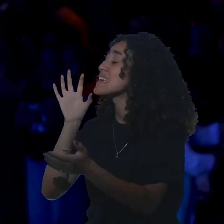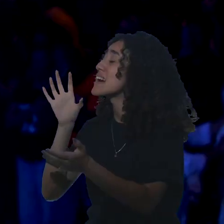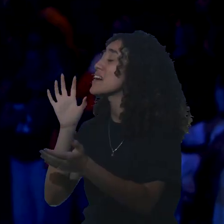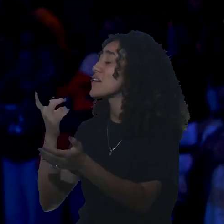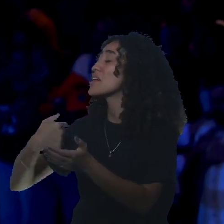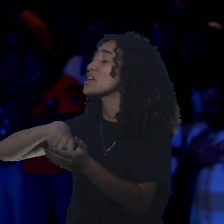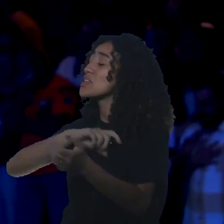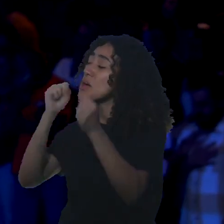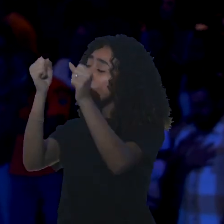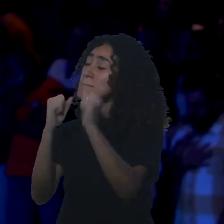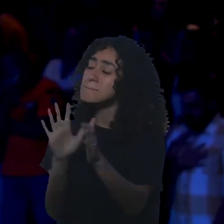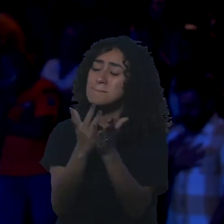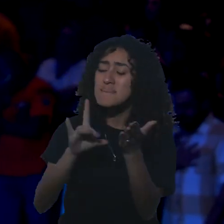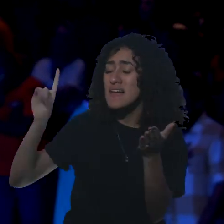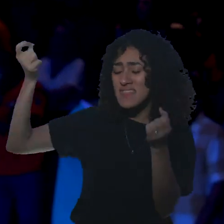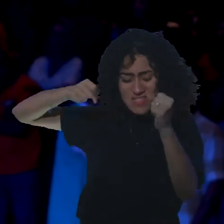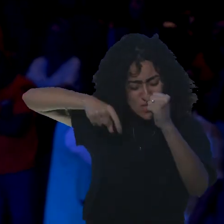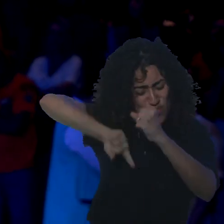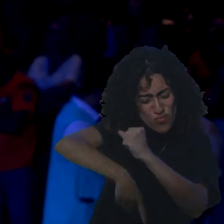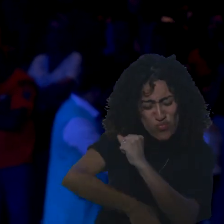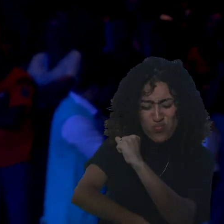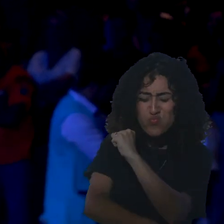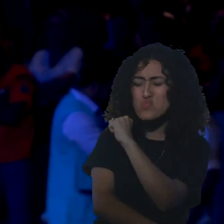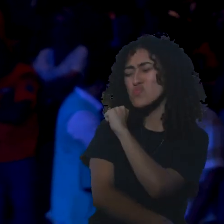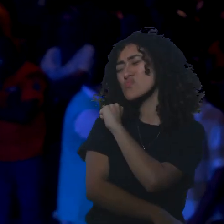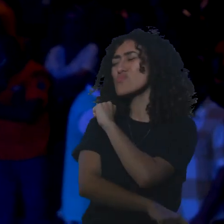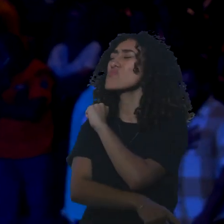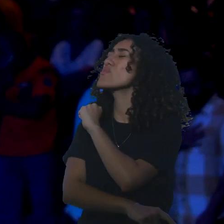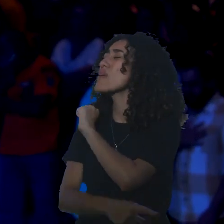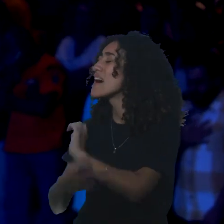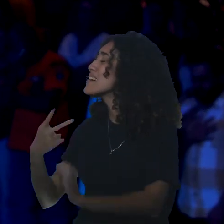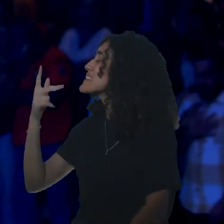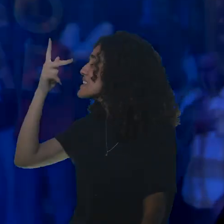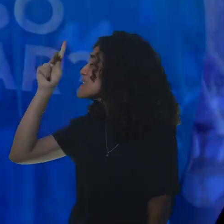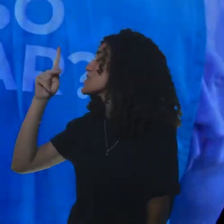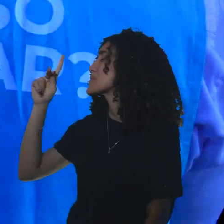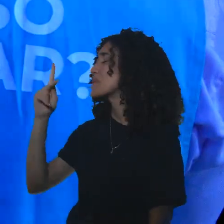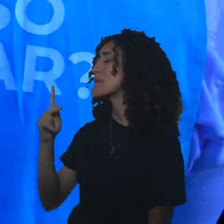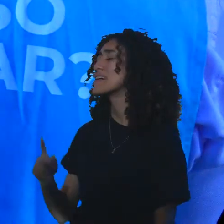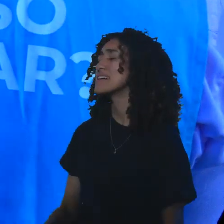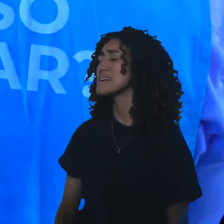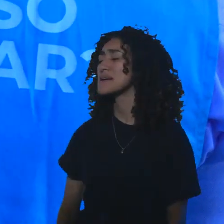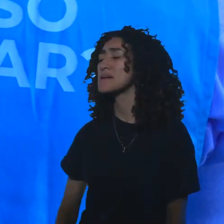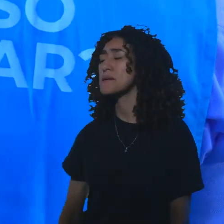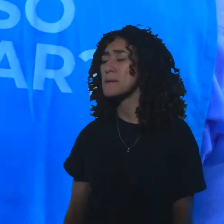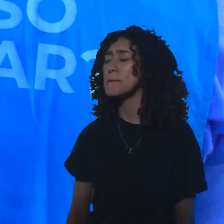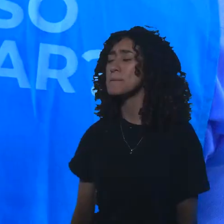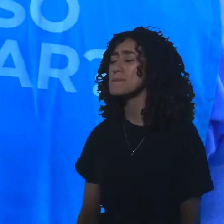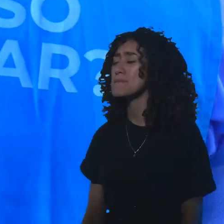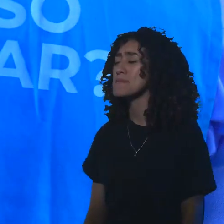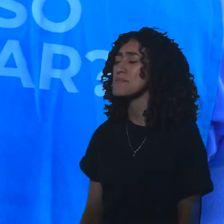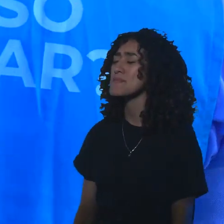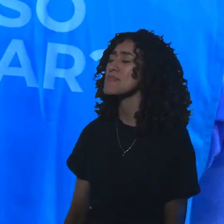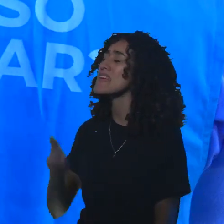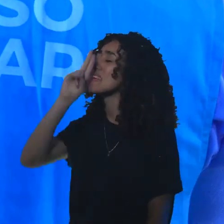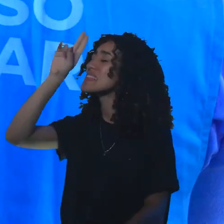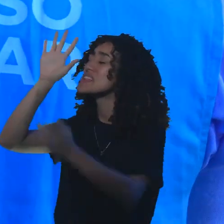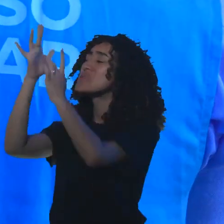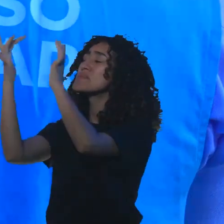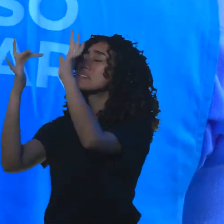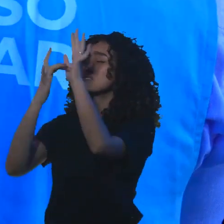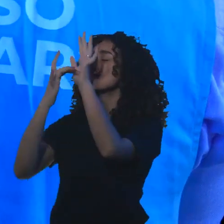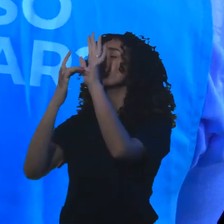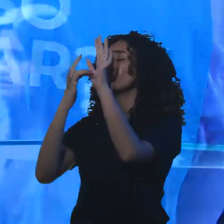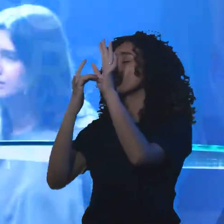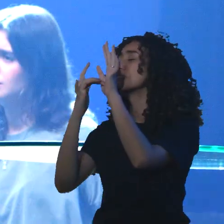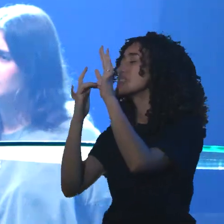Deus. Senhor, que possamos ser mais profundos na Tua palavra, Pai. Em nome de Jesus, Senhor, eu